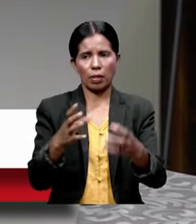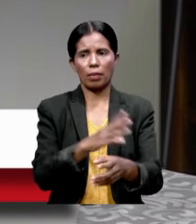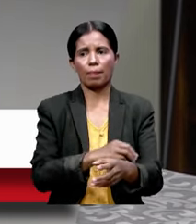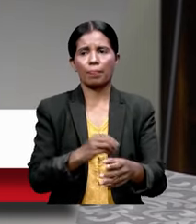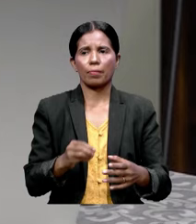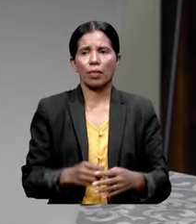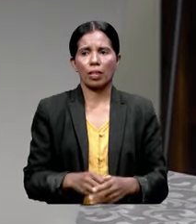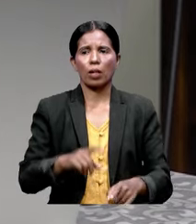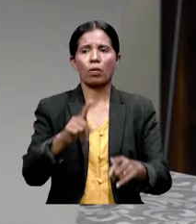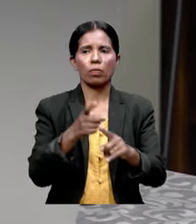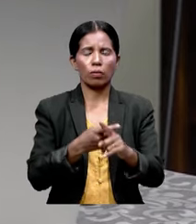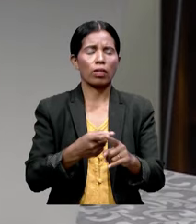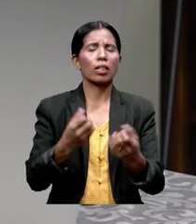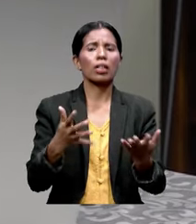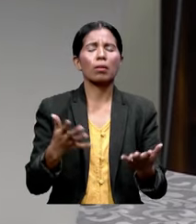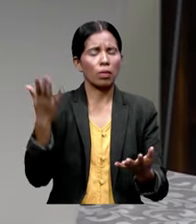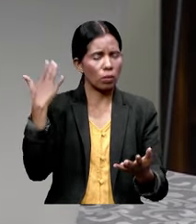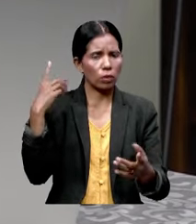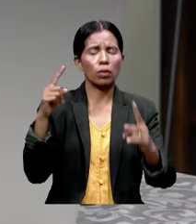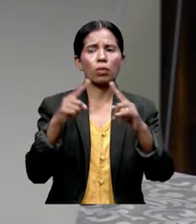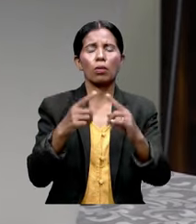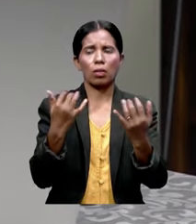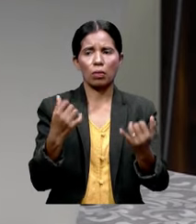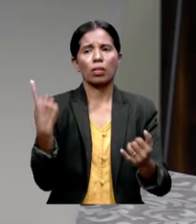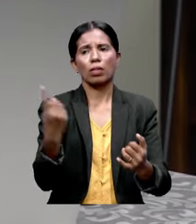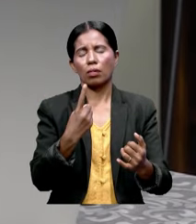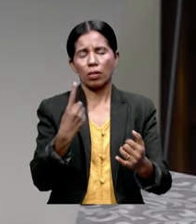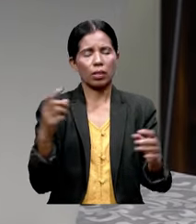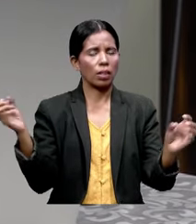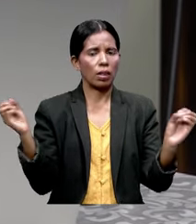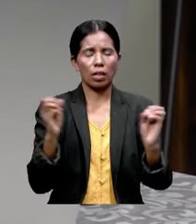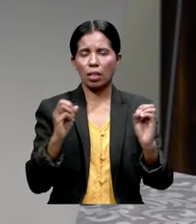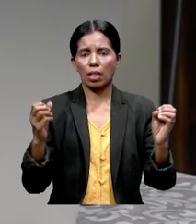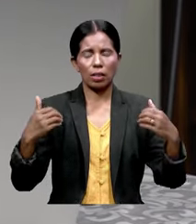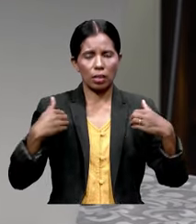desde fulan hira bakoto to agora na fatin dehan la iha korum